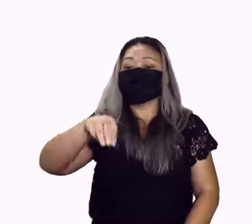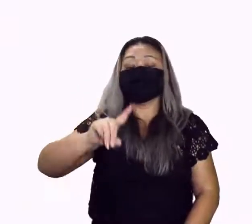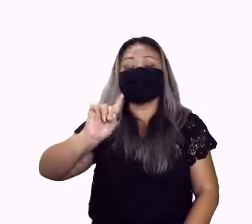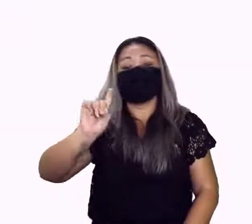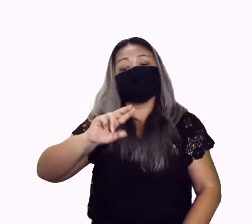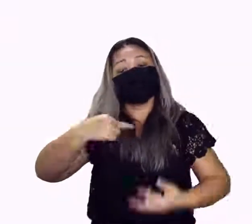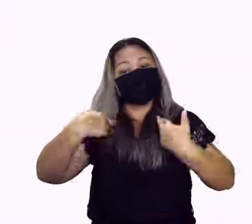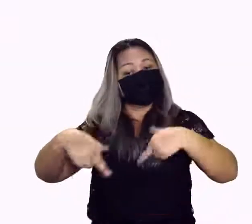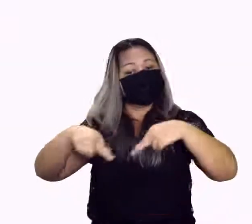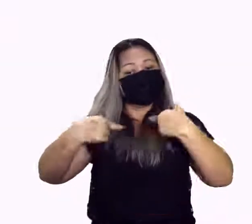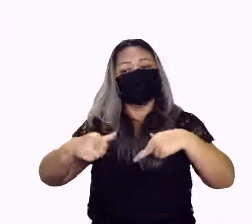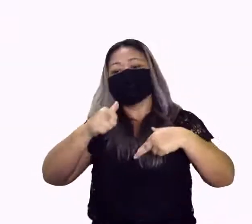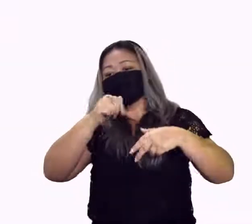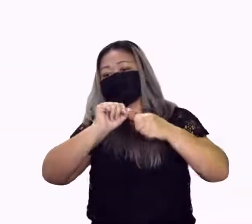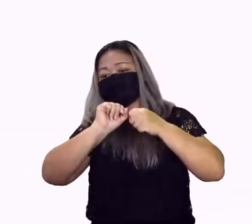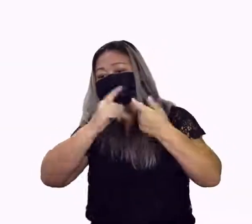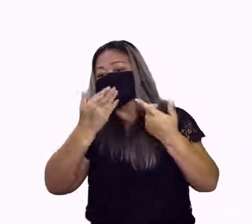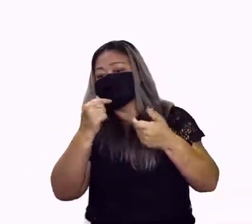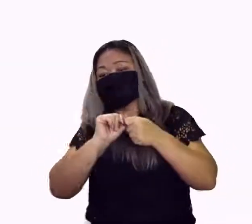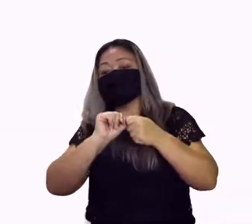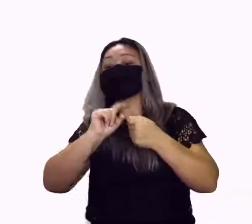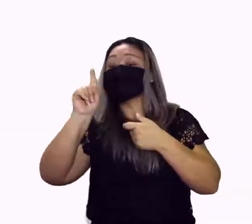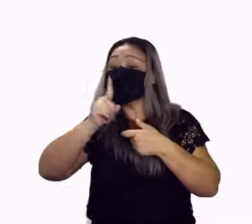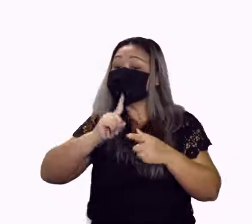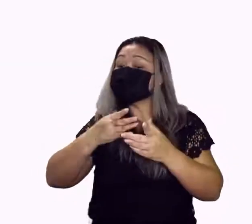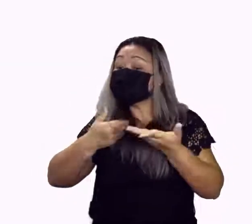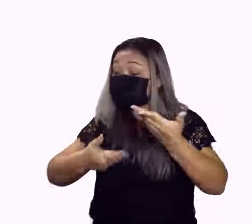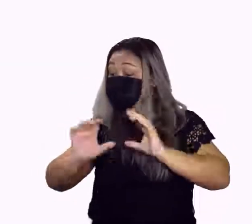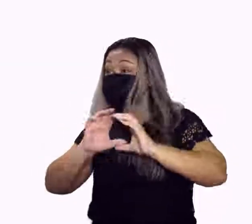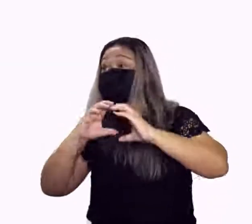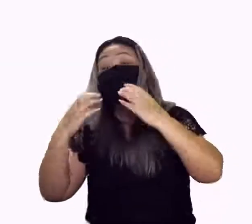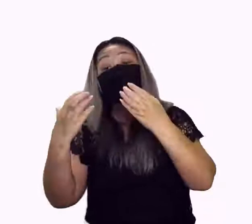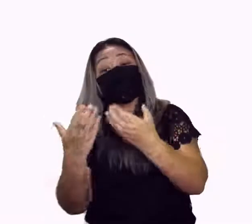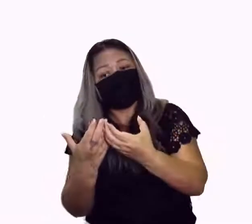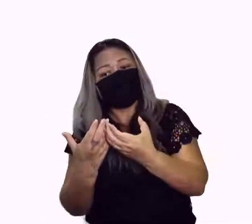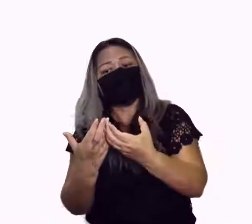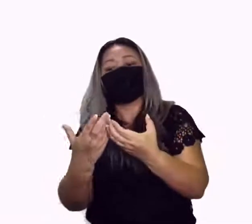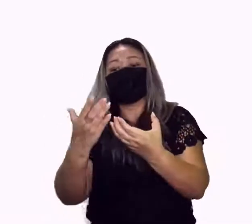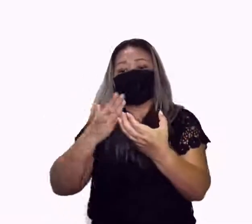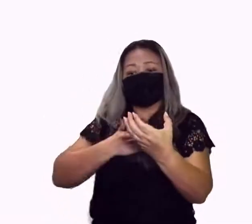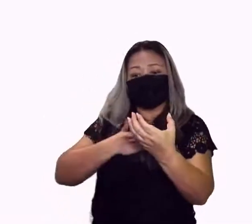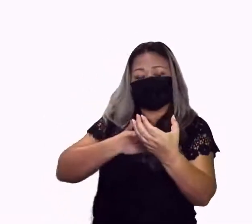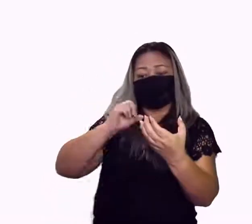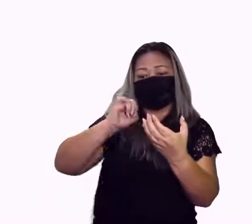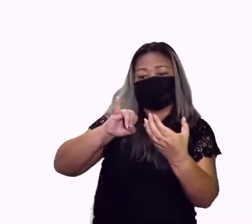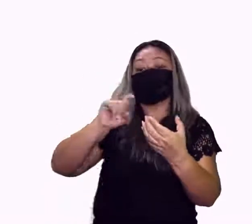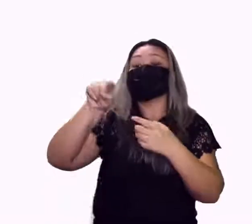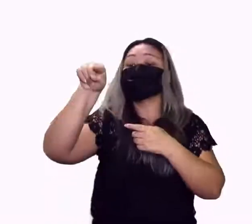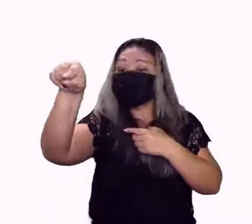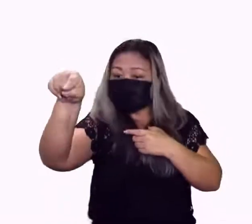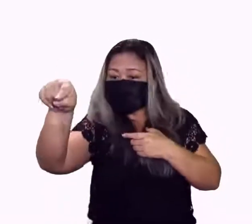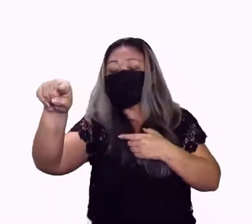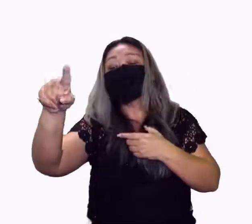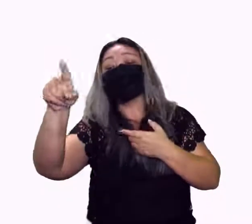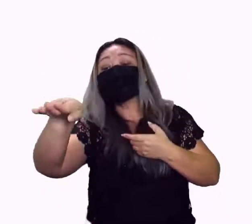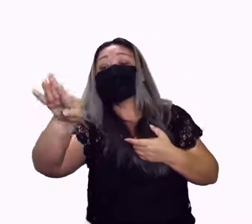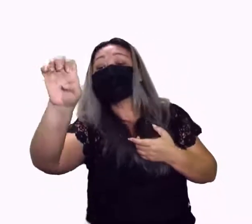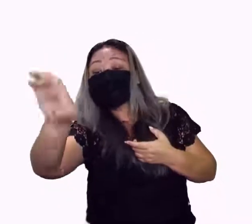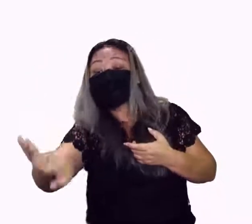tá? Por favor. É um bem viver social em grupos. Se é para mim, o outro também tem que estar